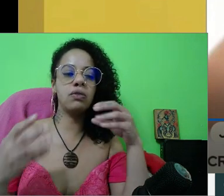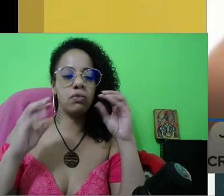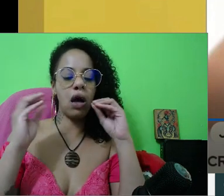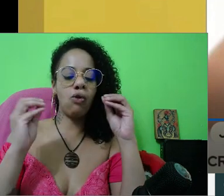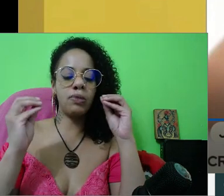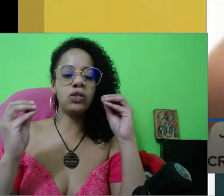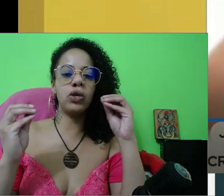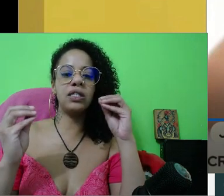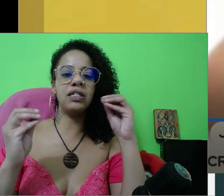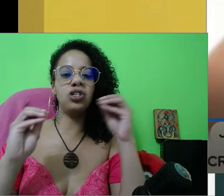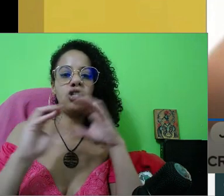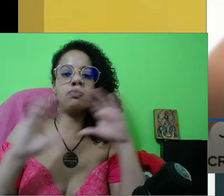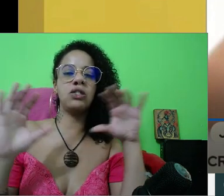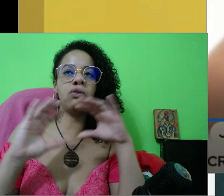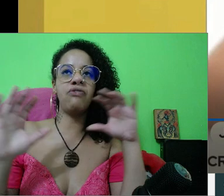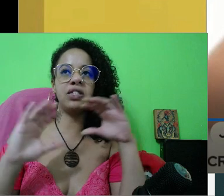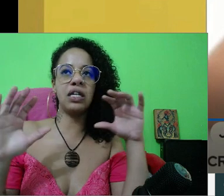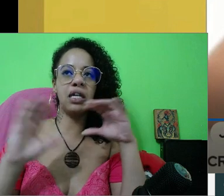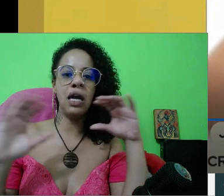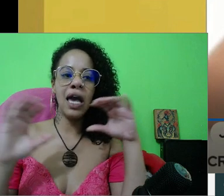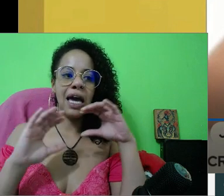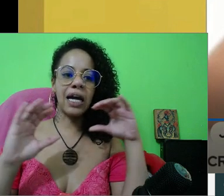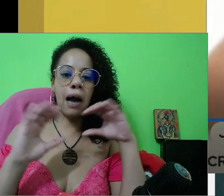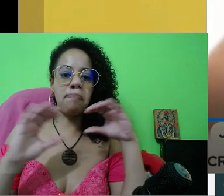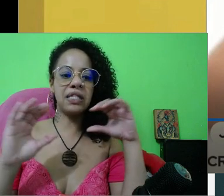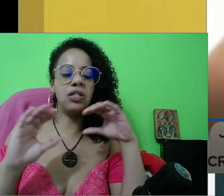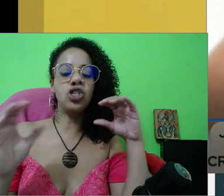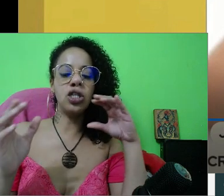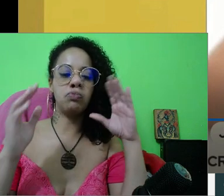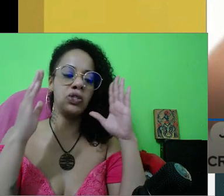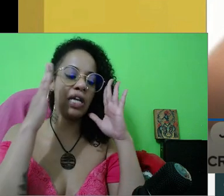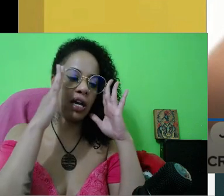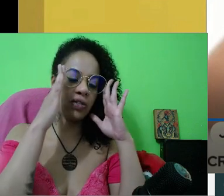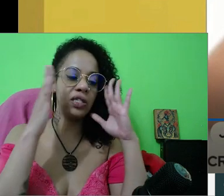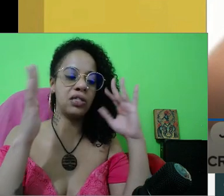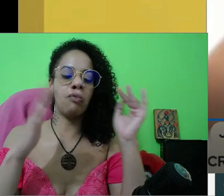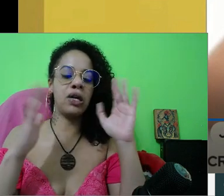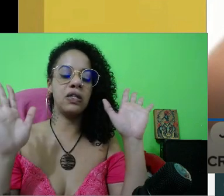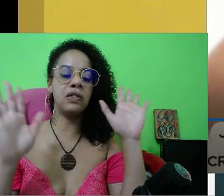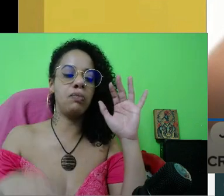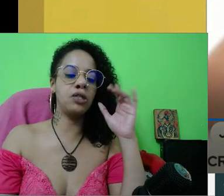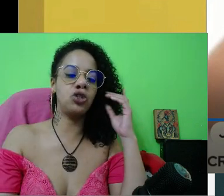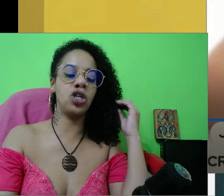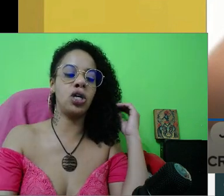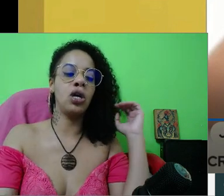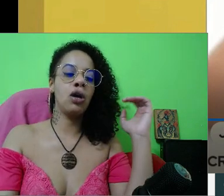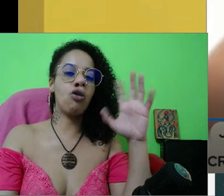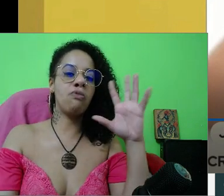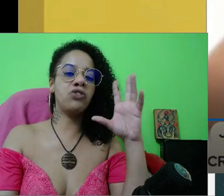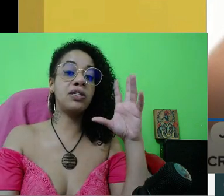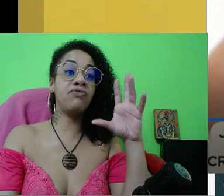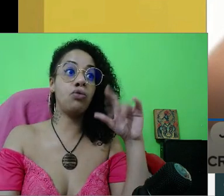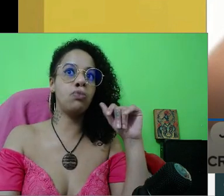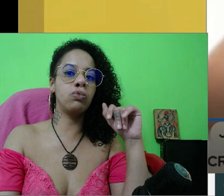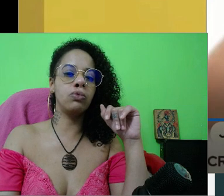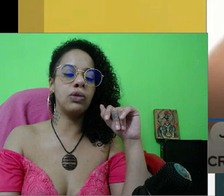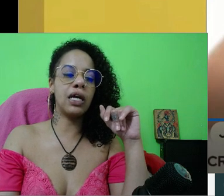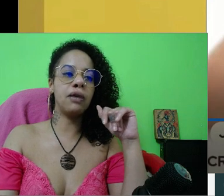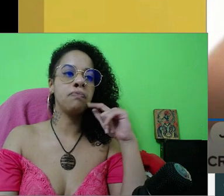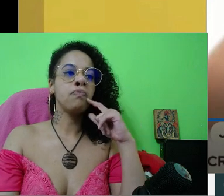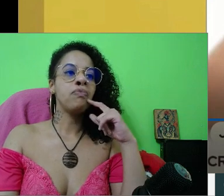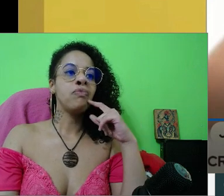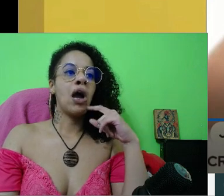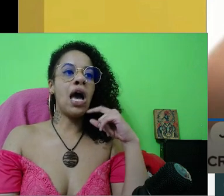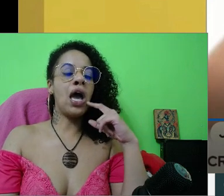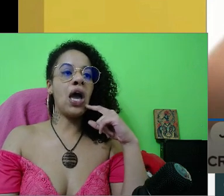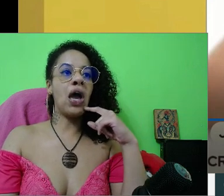reproduz algumas coisas nesse sentido mas eu não quero fazer aqui capacitismo né às vezes só uma questão mesmo de como você vê o